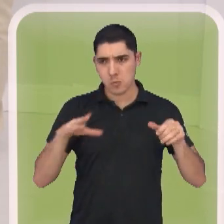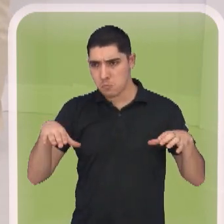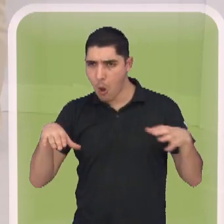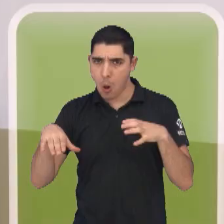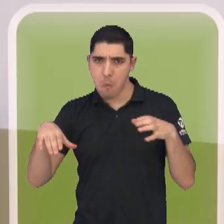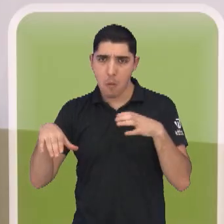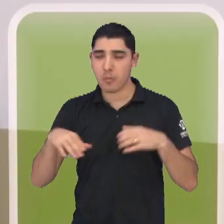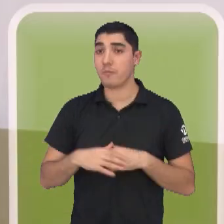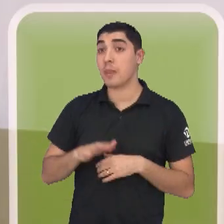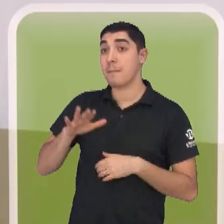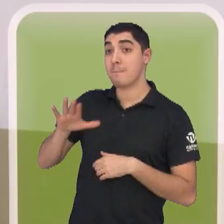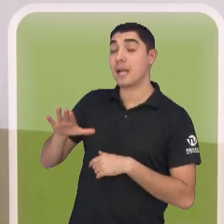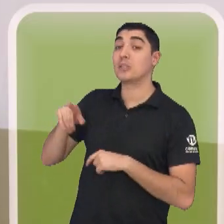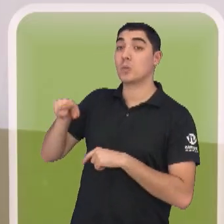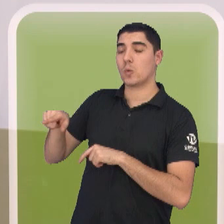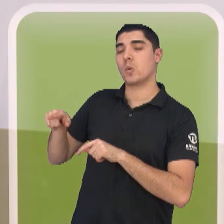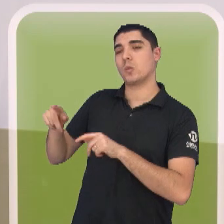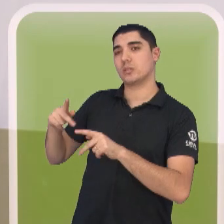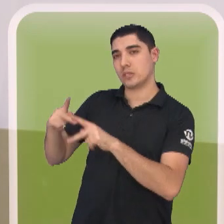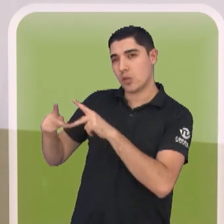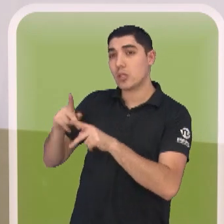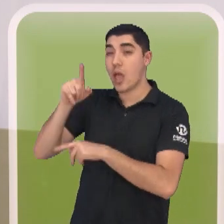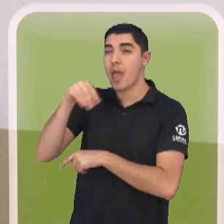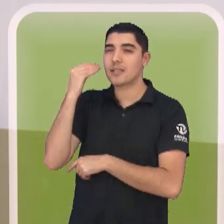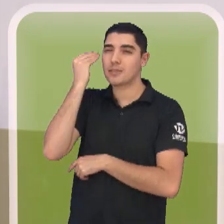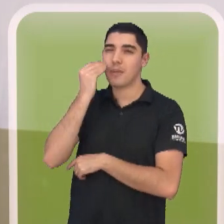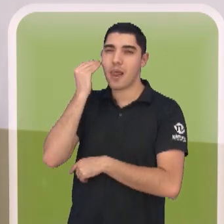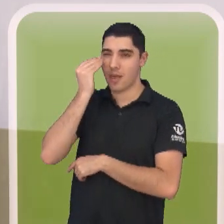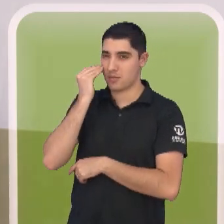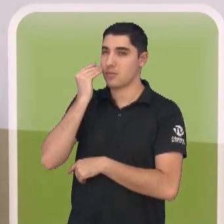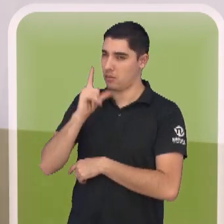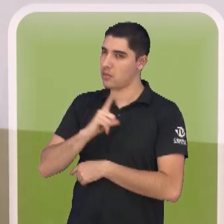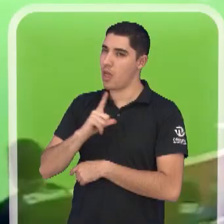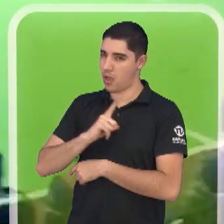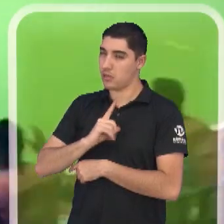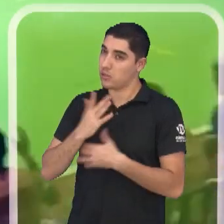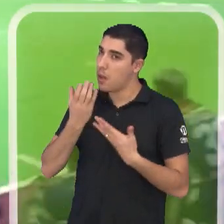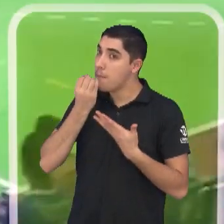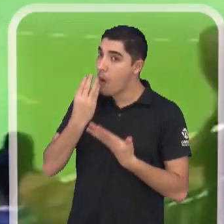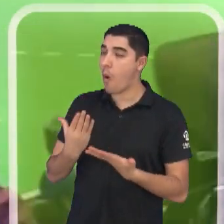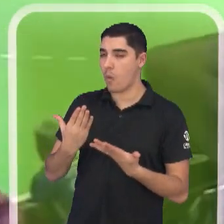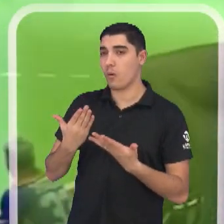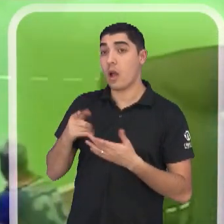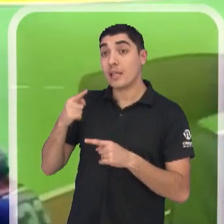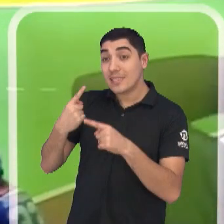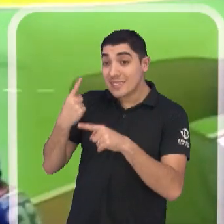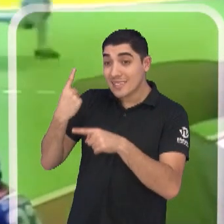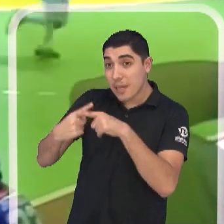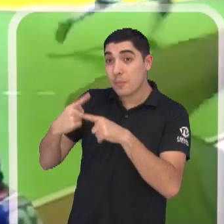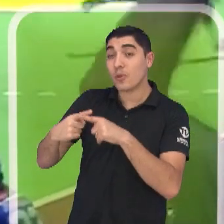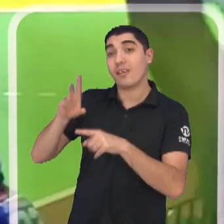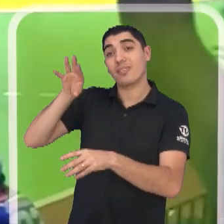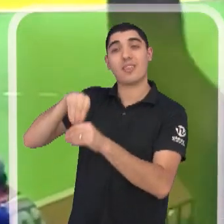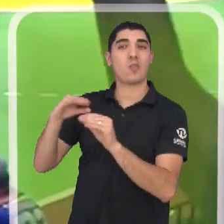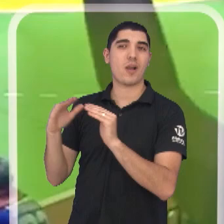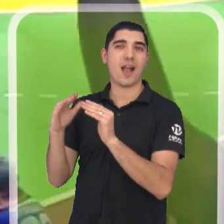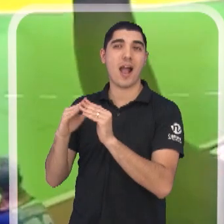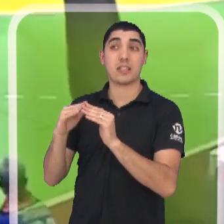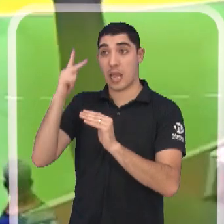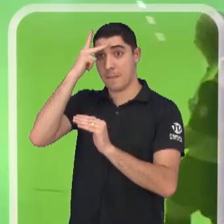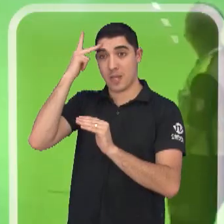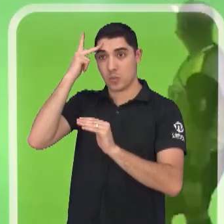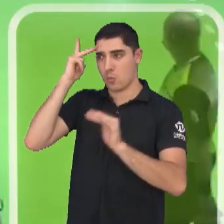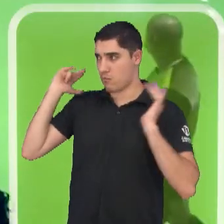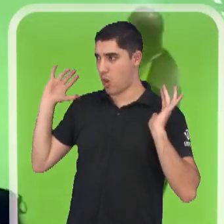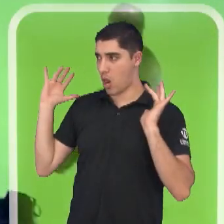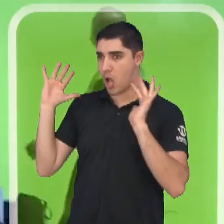é experiente né então isso é uma coisa que pesa bastante a favor e vai pesar favor também a questão casa né A questão ginásio o